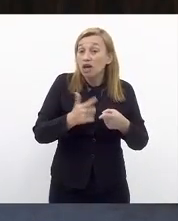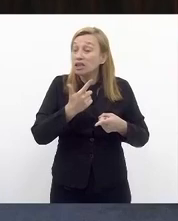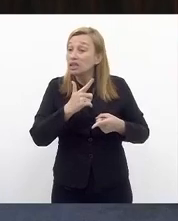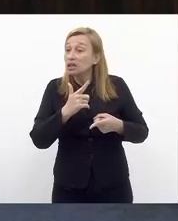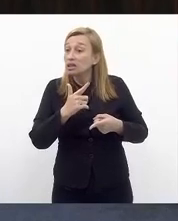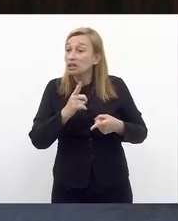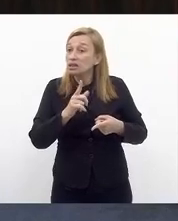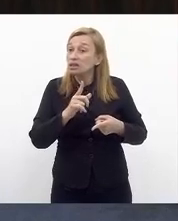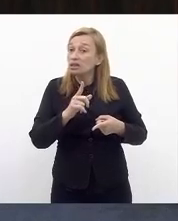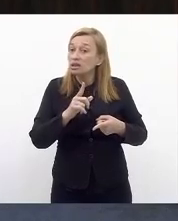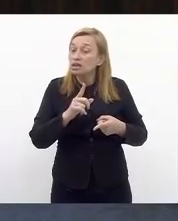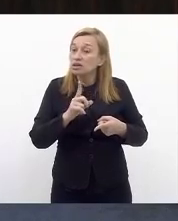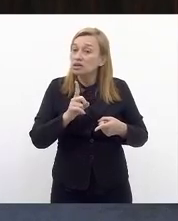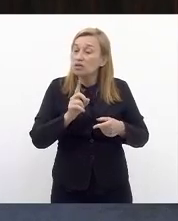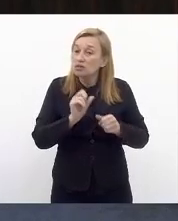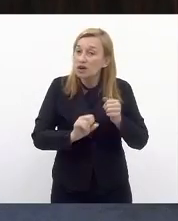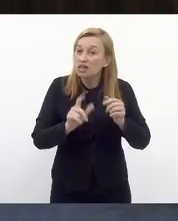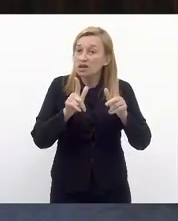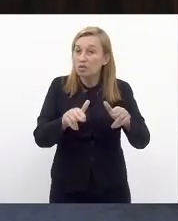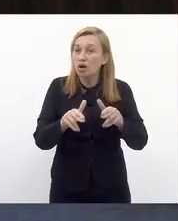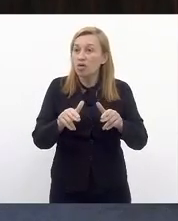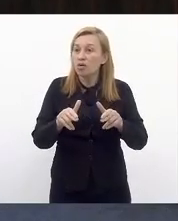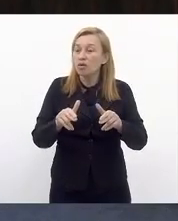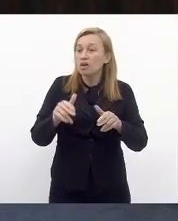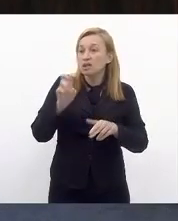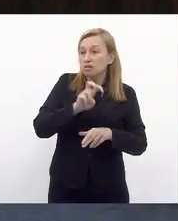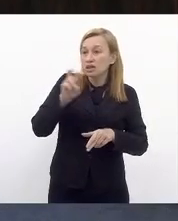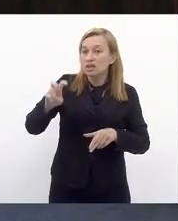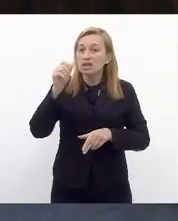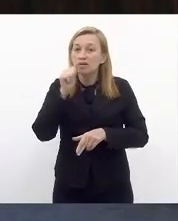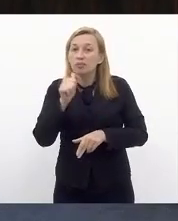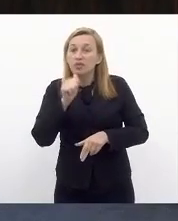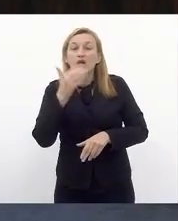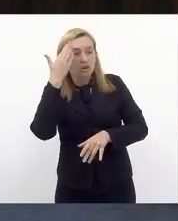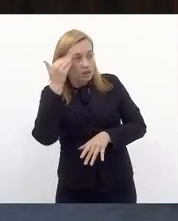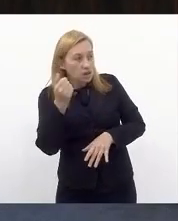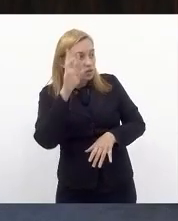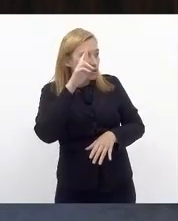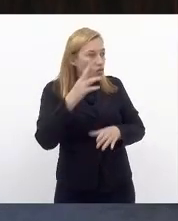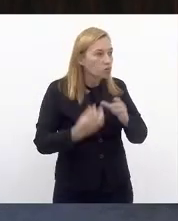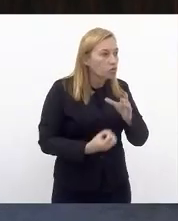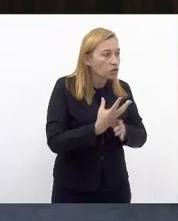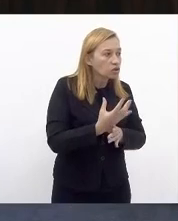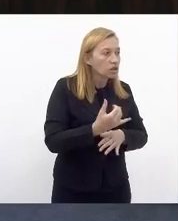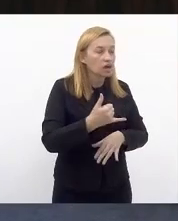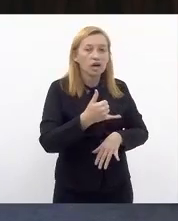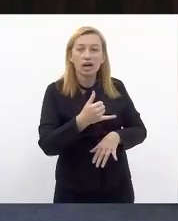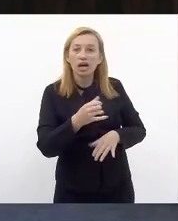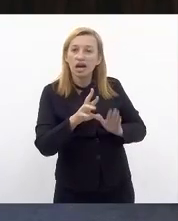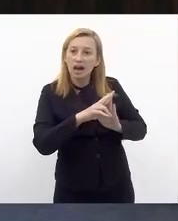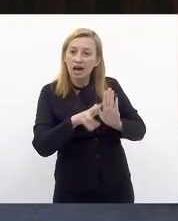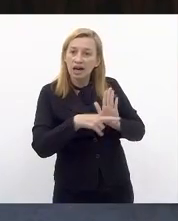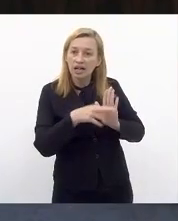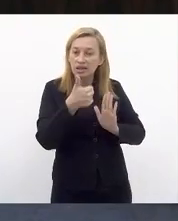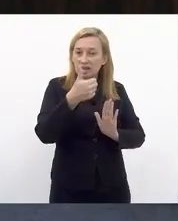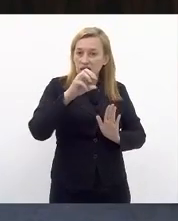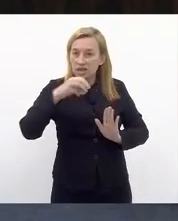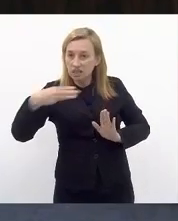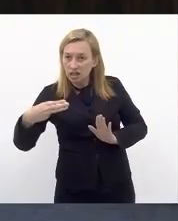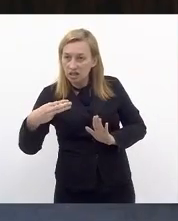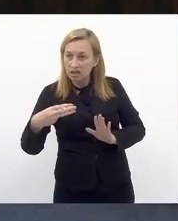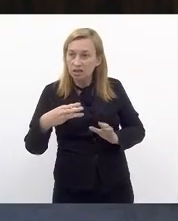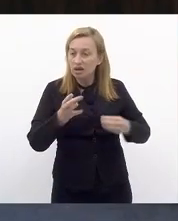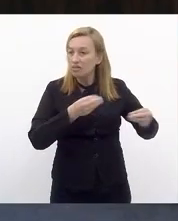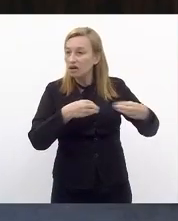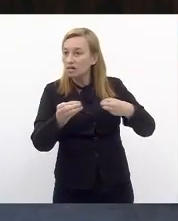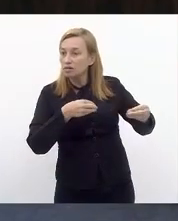55 que a idade atual para a mulher volta a dizer que o seu que sei que sou reproduziu a regra da emagrecer 3 menciona uma ressalva questiona-se